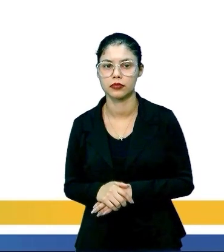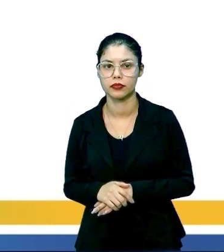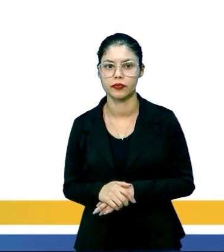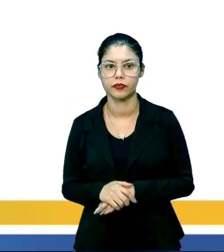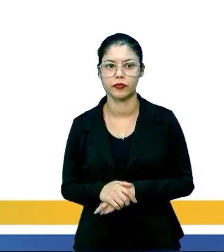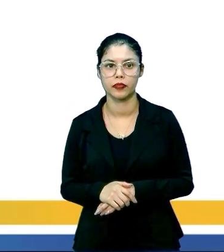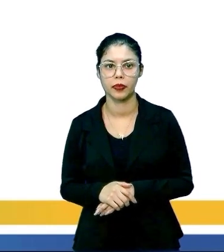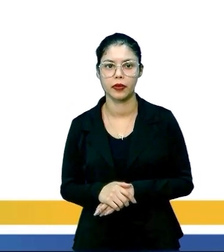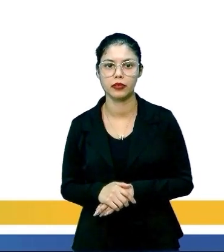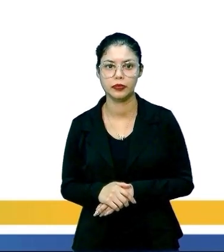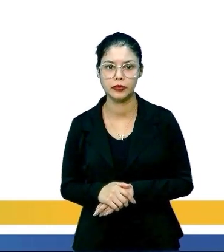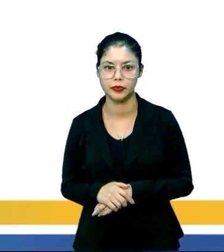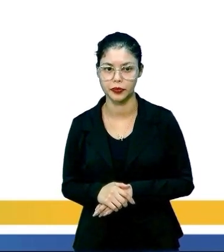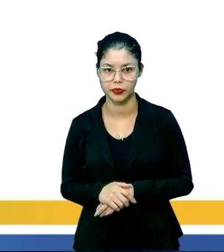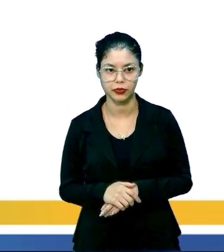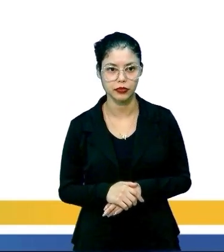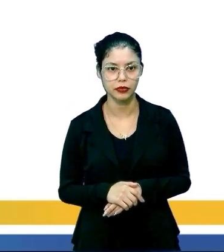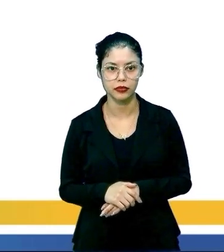A.